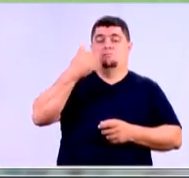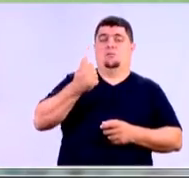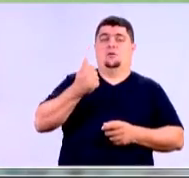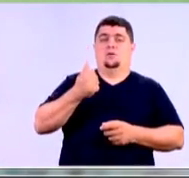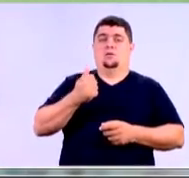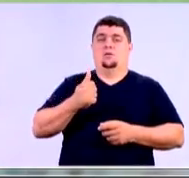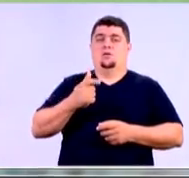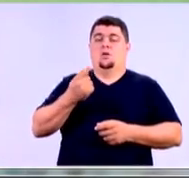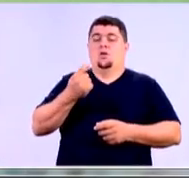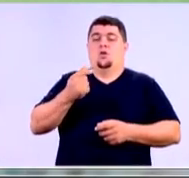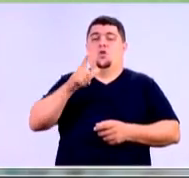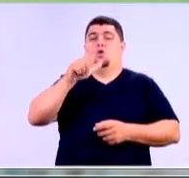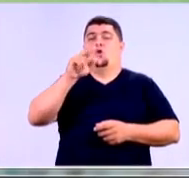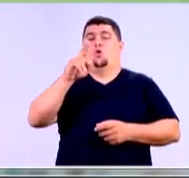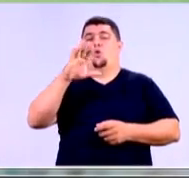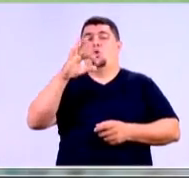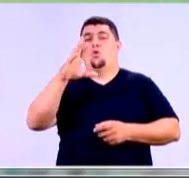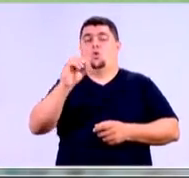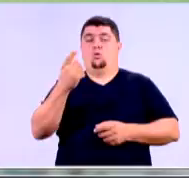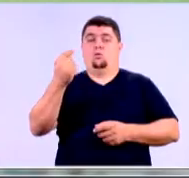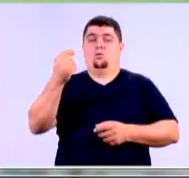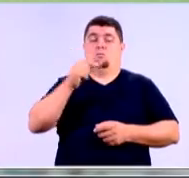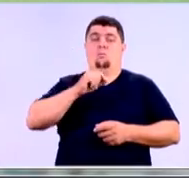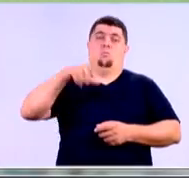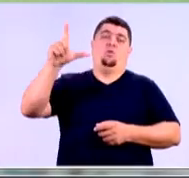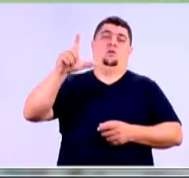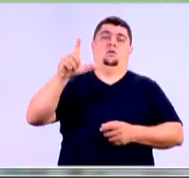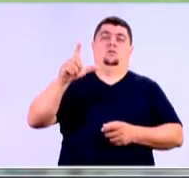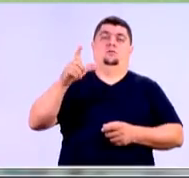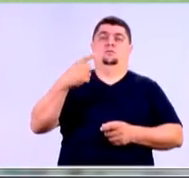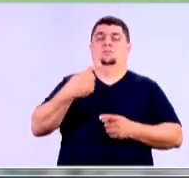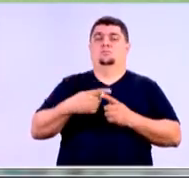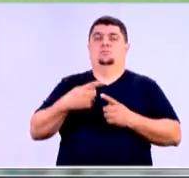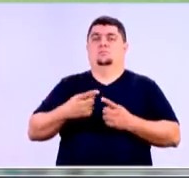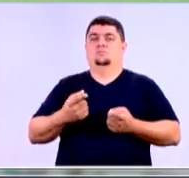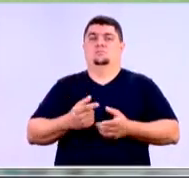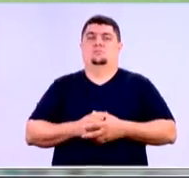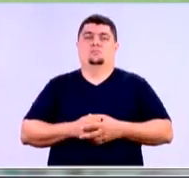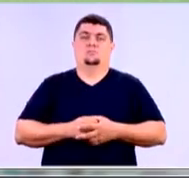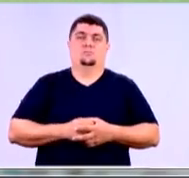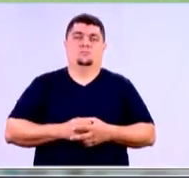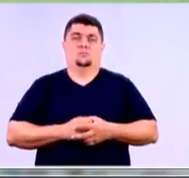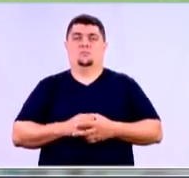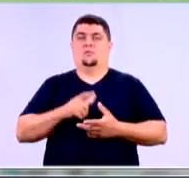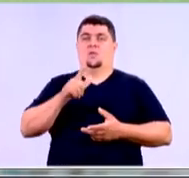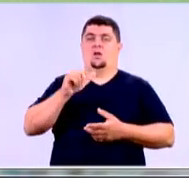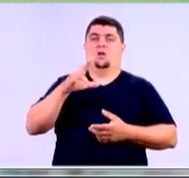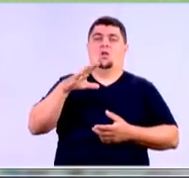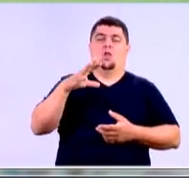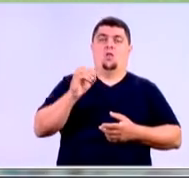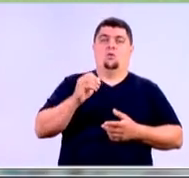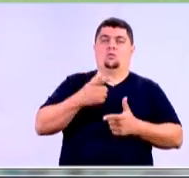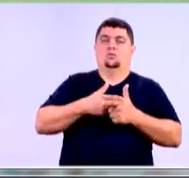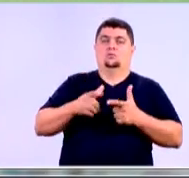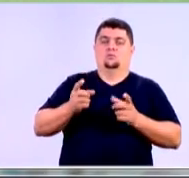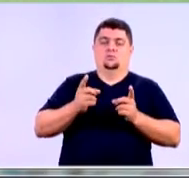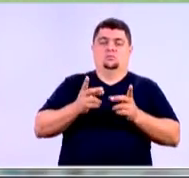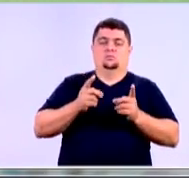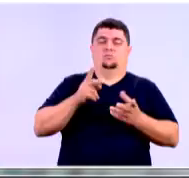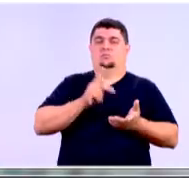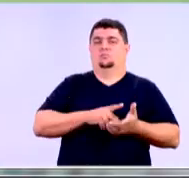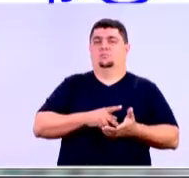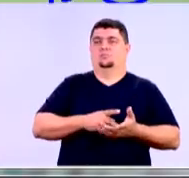taxa de lucro dessa empresa? Quando a gente fala disso, normalmente a gente está falando da margem líquida. Está falando do lucro líquido dividido pelas vendas